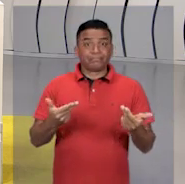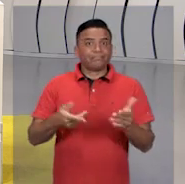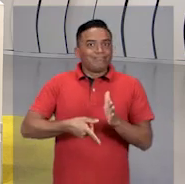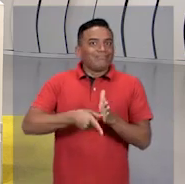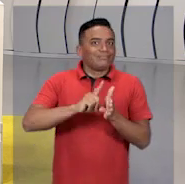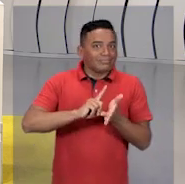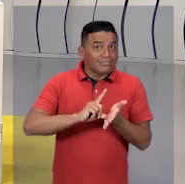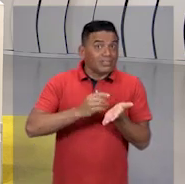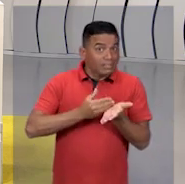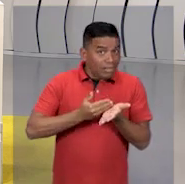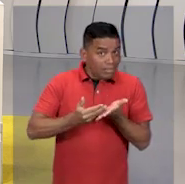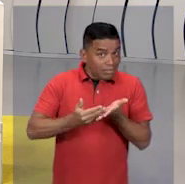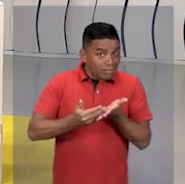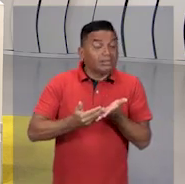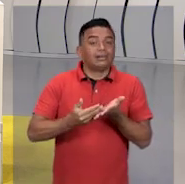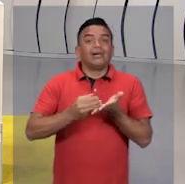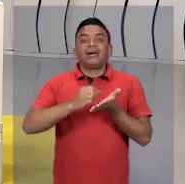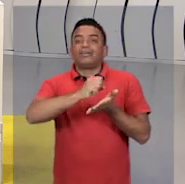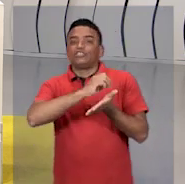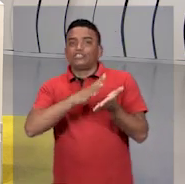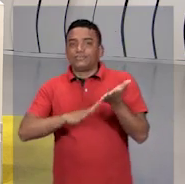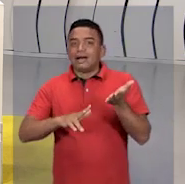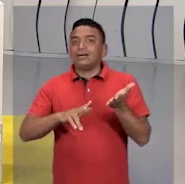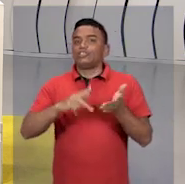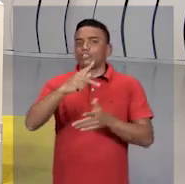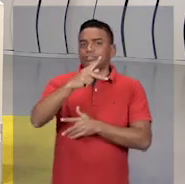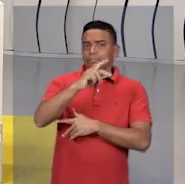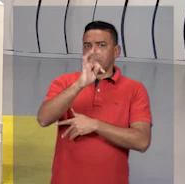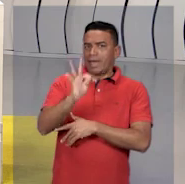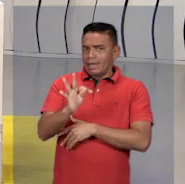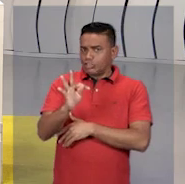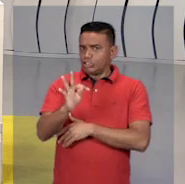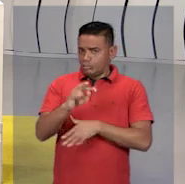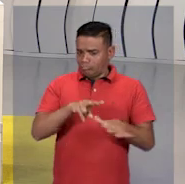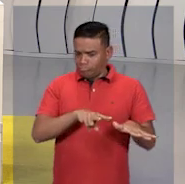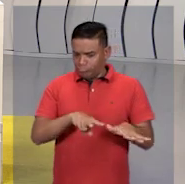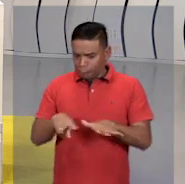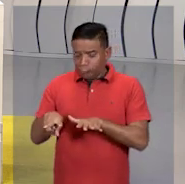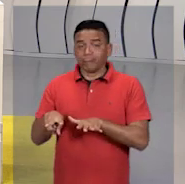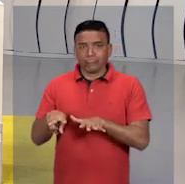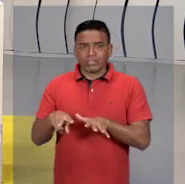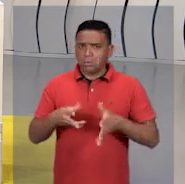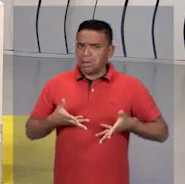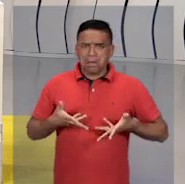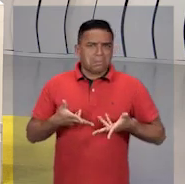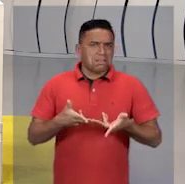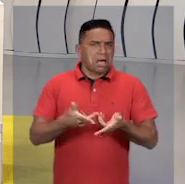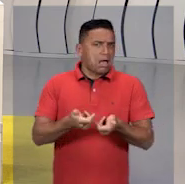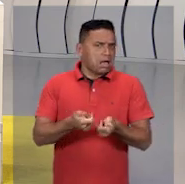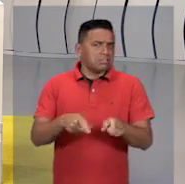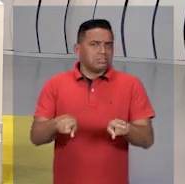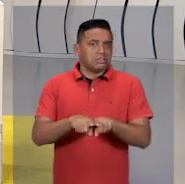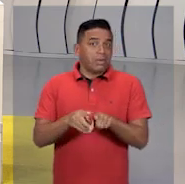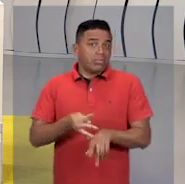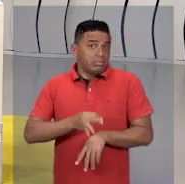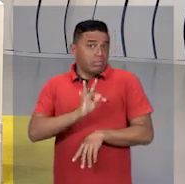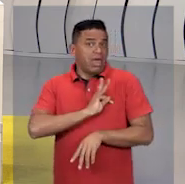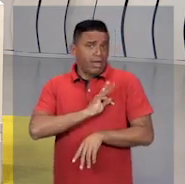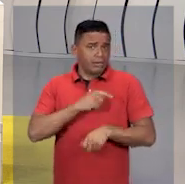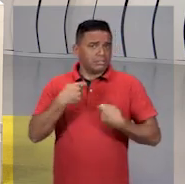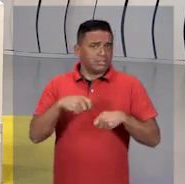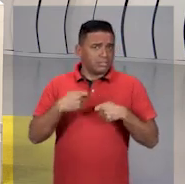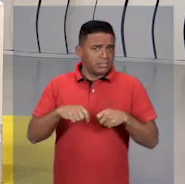num exercício do PET da semana, eu queria explicar algumas habilidades e algumas técnicas que a gente precisa ver